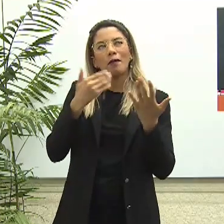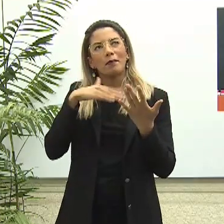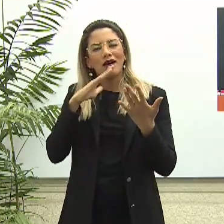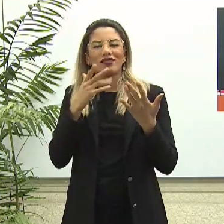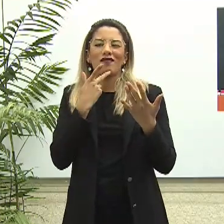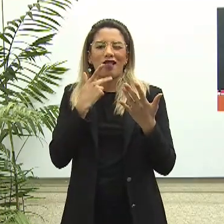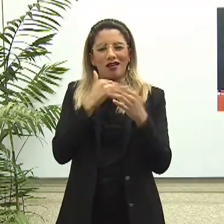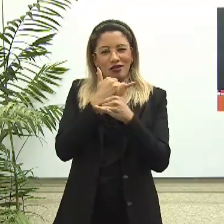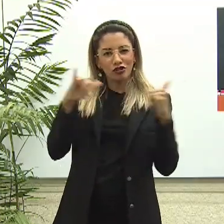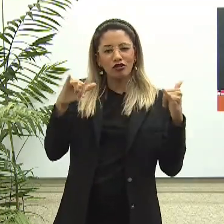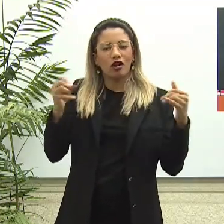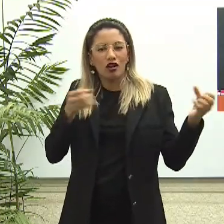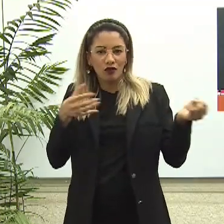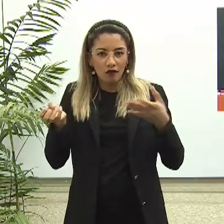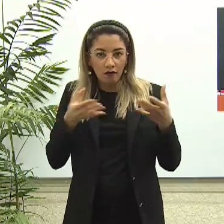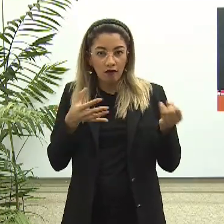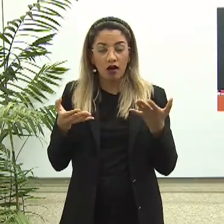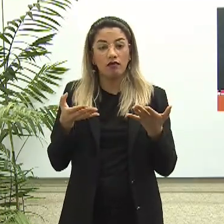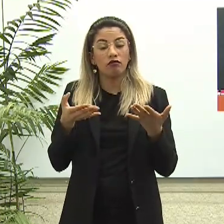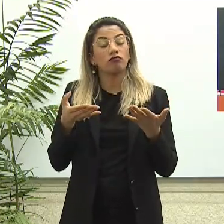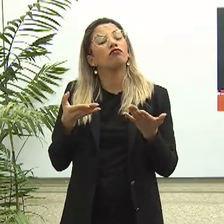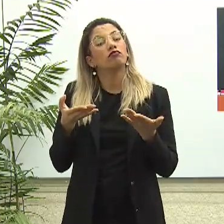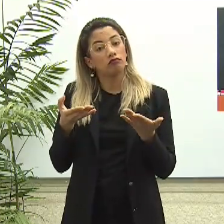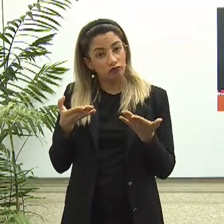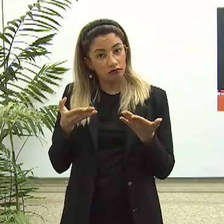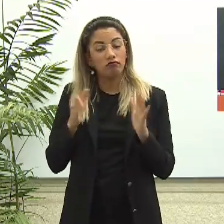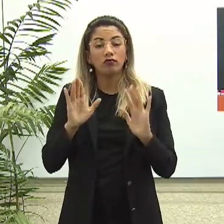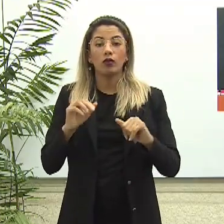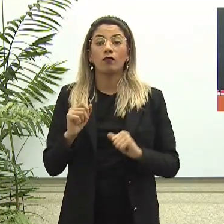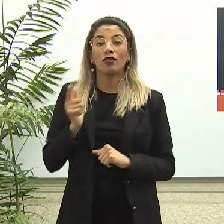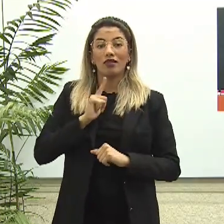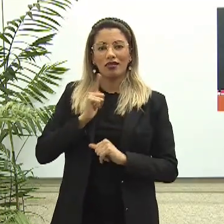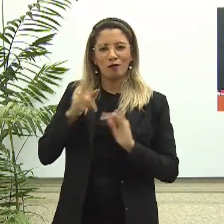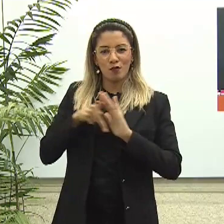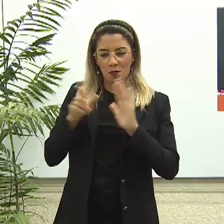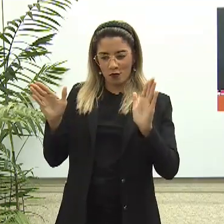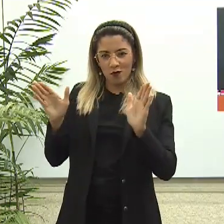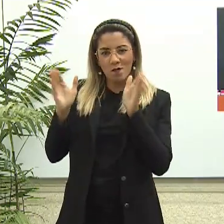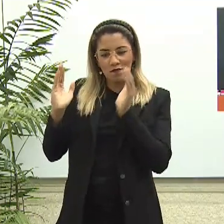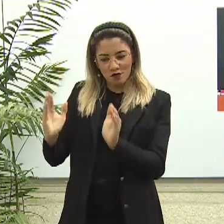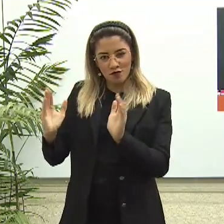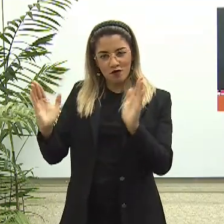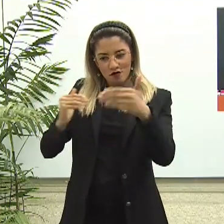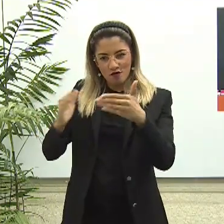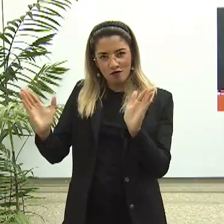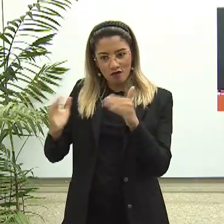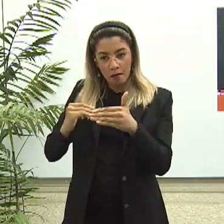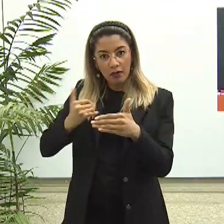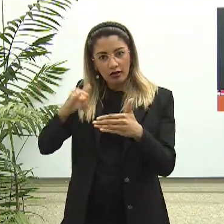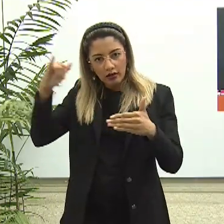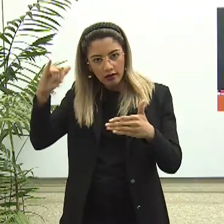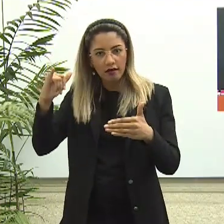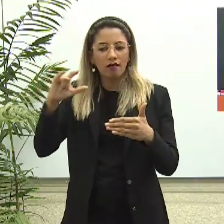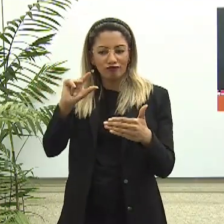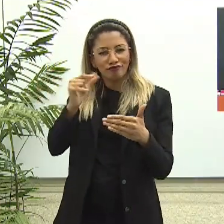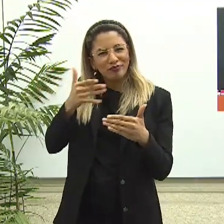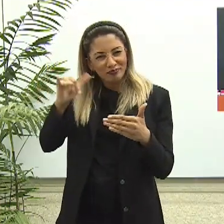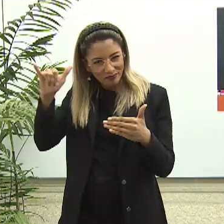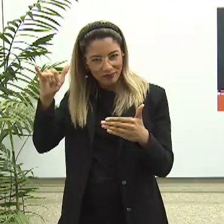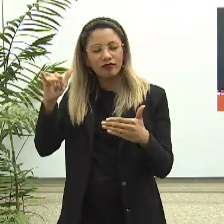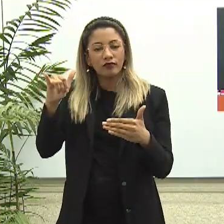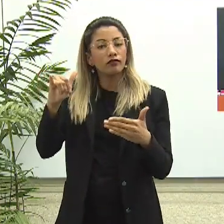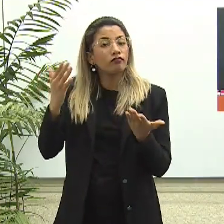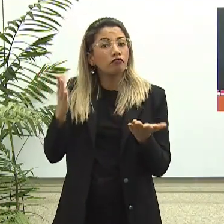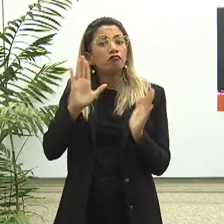agora a bateria é grande filão mas também não tem bateria sem sem lítio e você não tem lítio sem exploração da terra